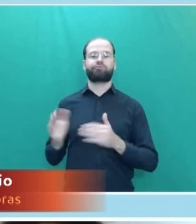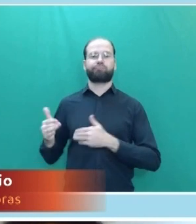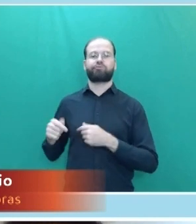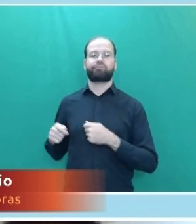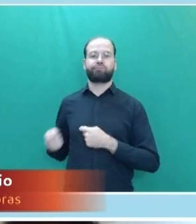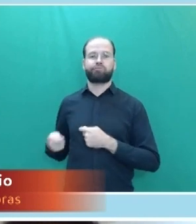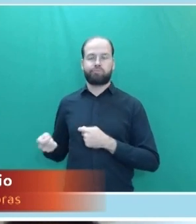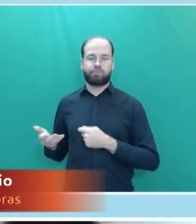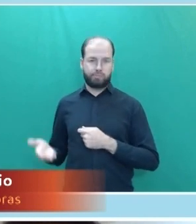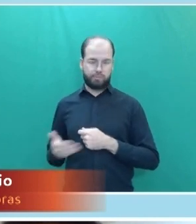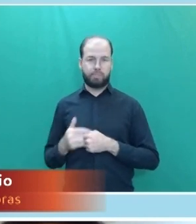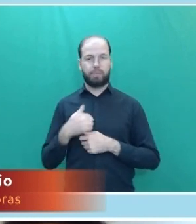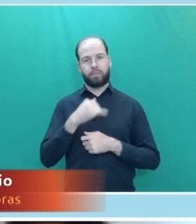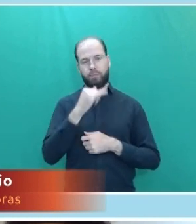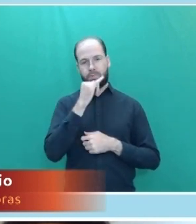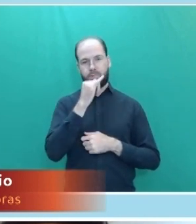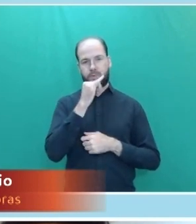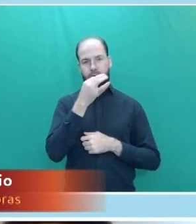citar